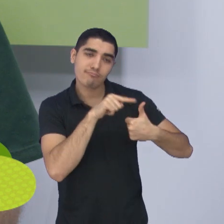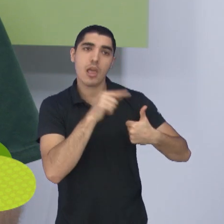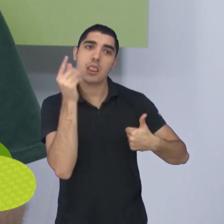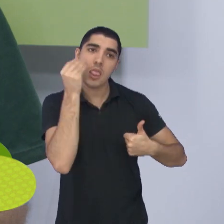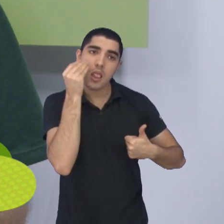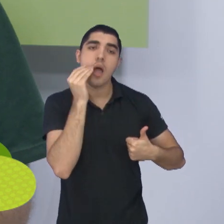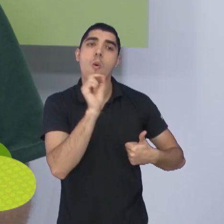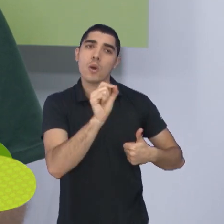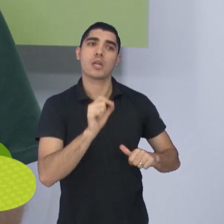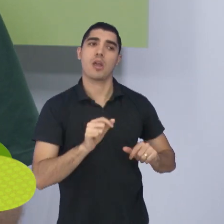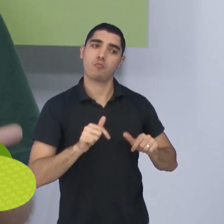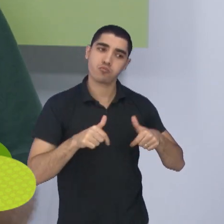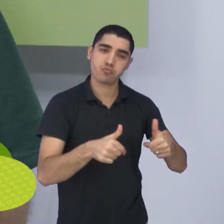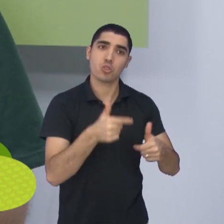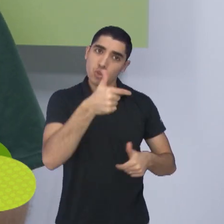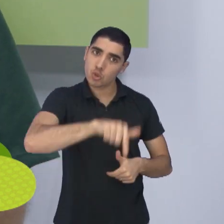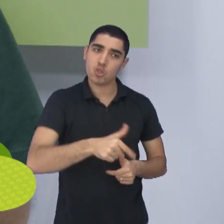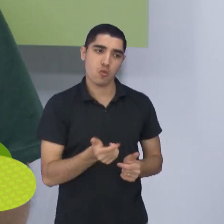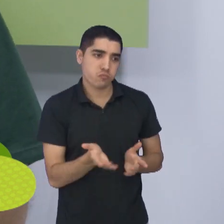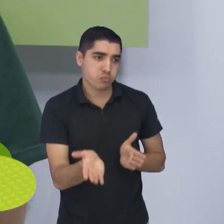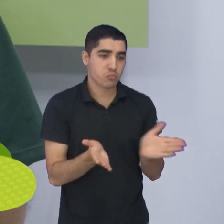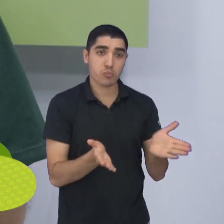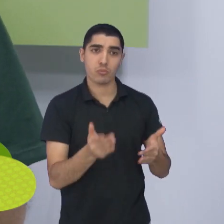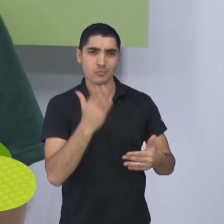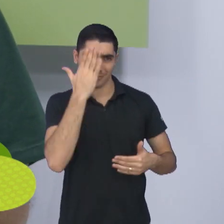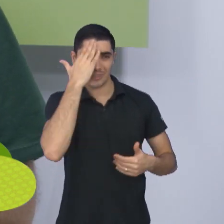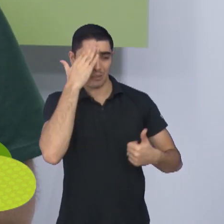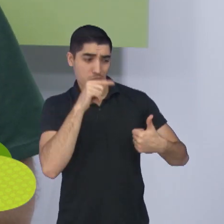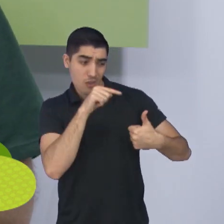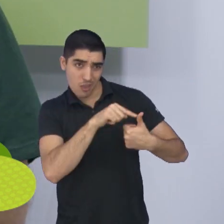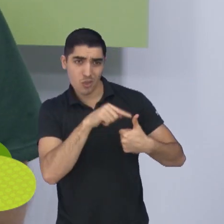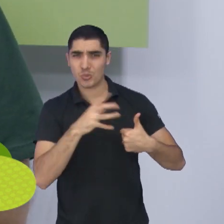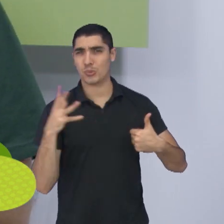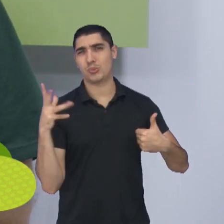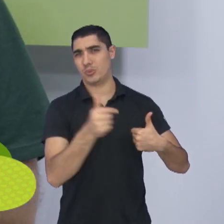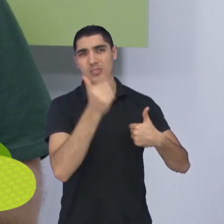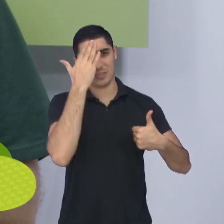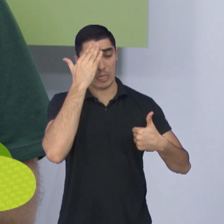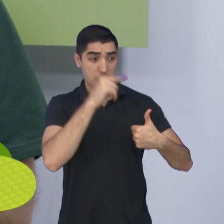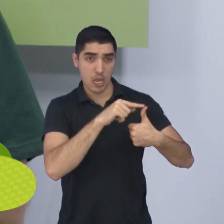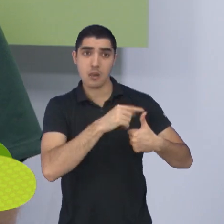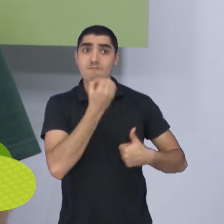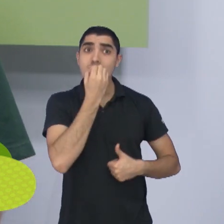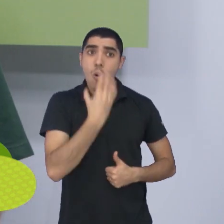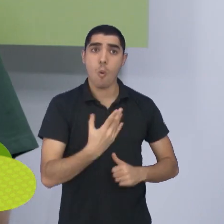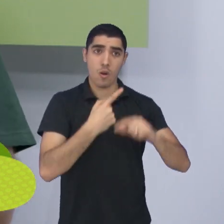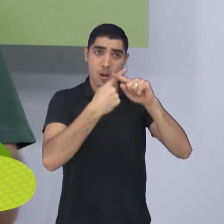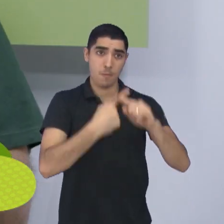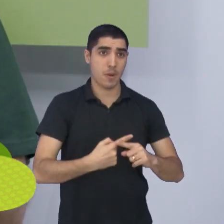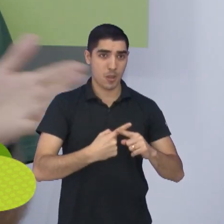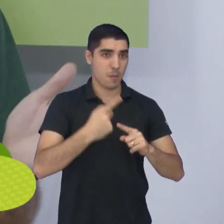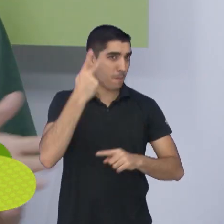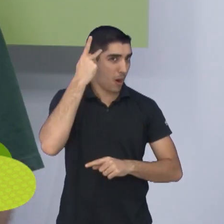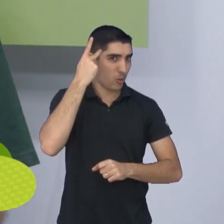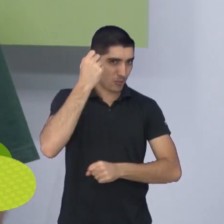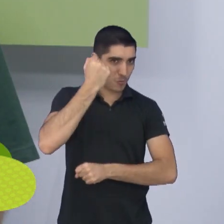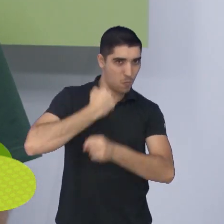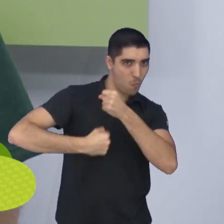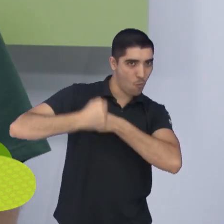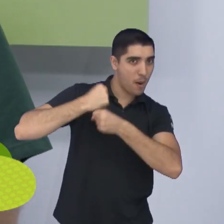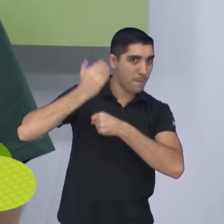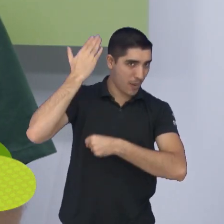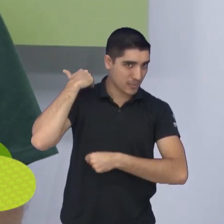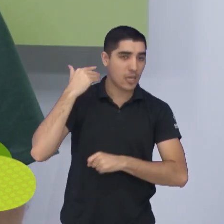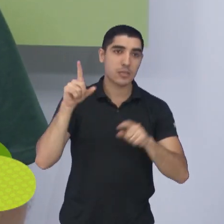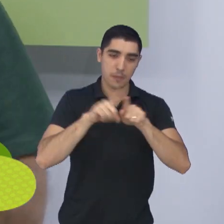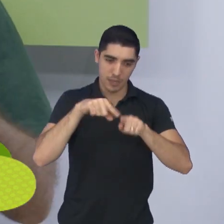dele, né, um futebol que todo mundo sabe que ele já apresentou no Campeonato Paulista do ano passado, apresentou em partes do Campeonato